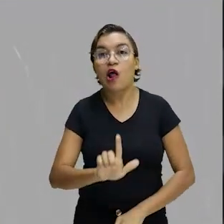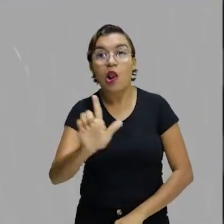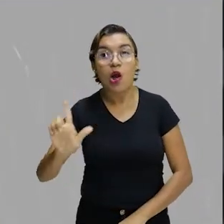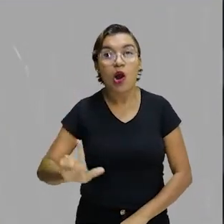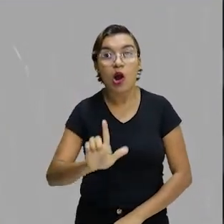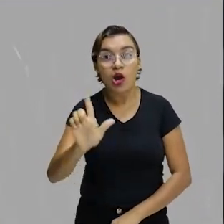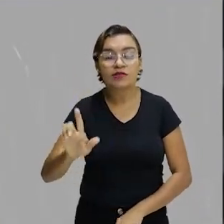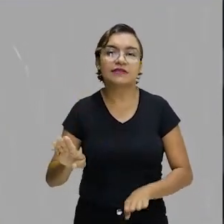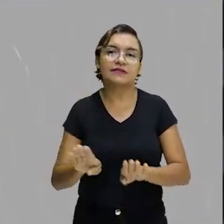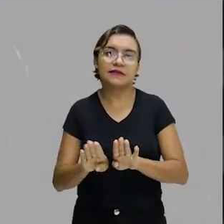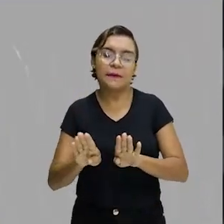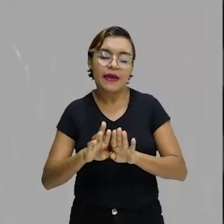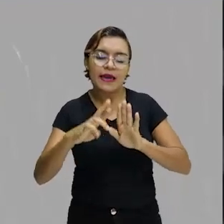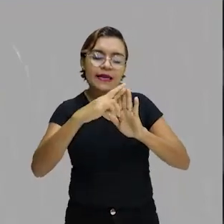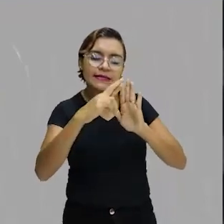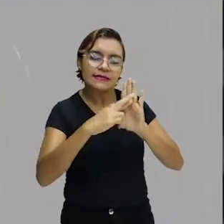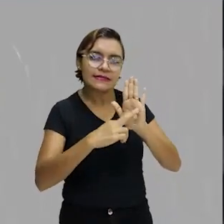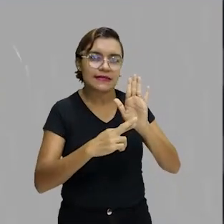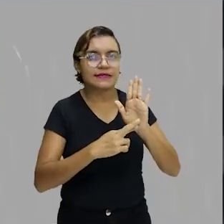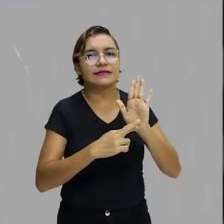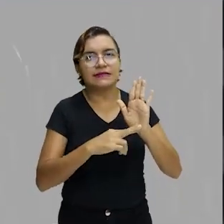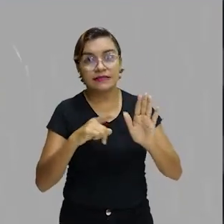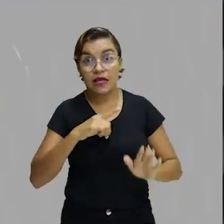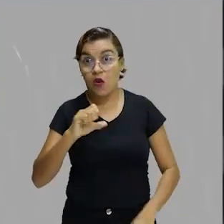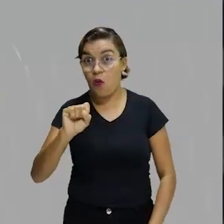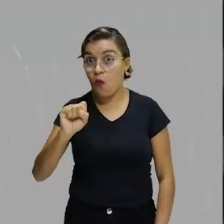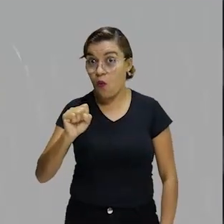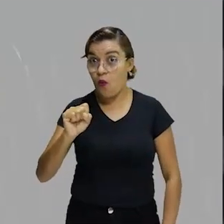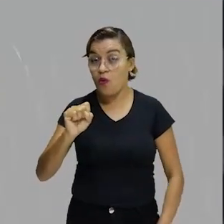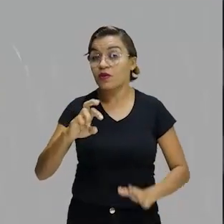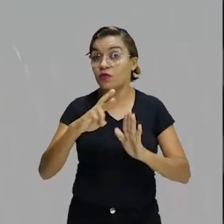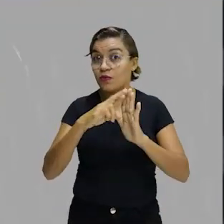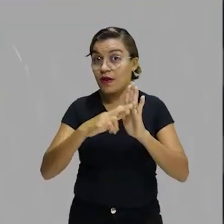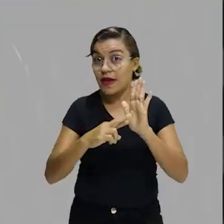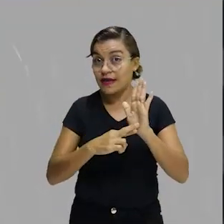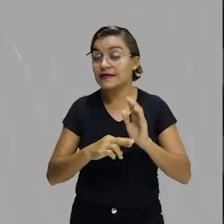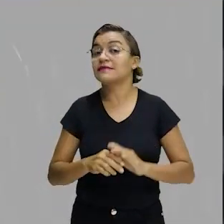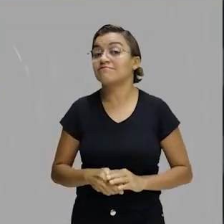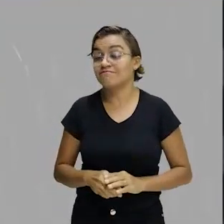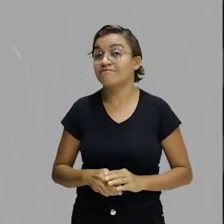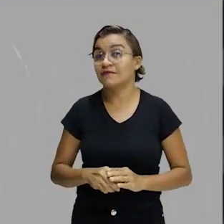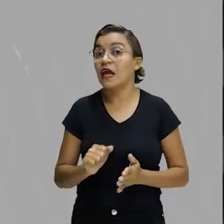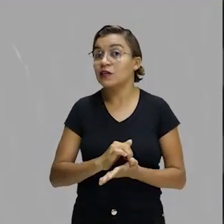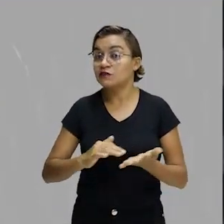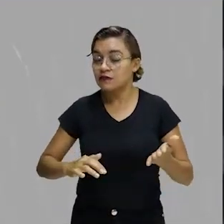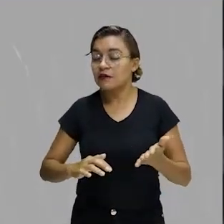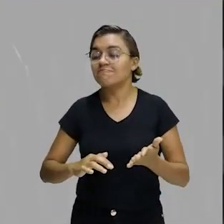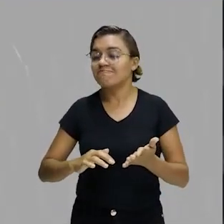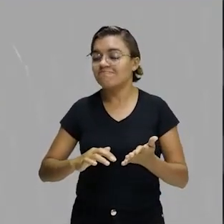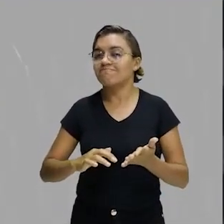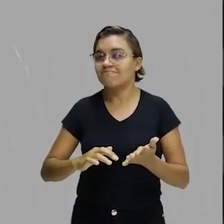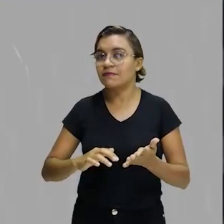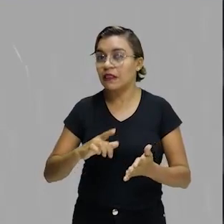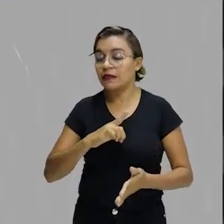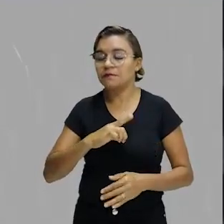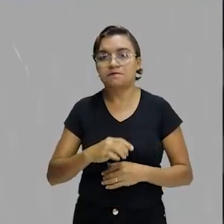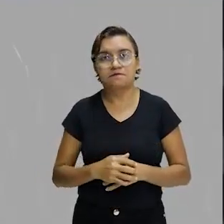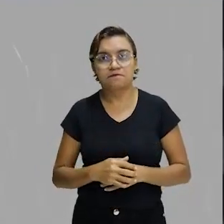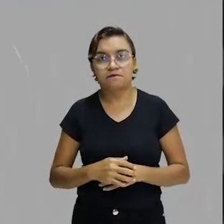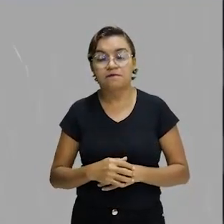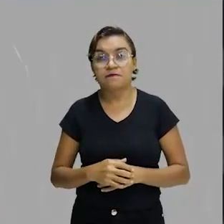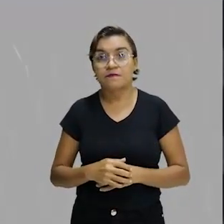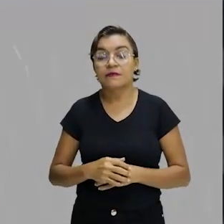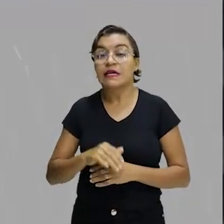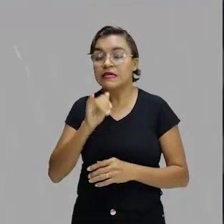alguns exercícios sobre as regras, lembra? As 8 regras? Isso. Só te lembrando uma coisa, no nosso canal, na